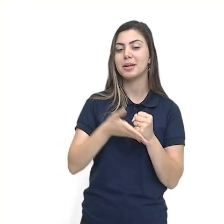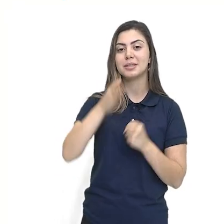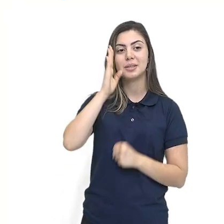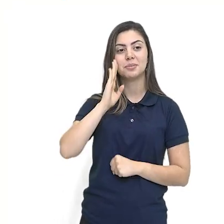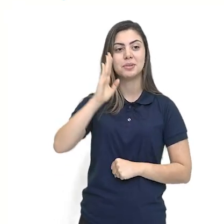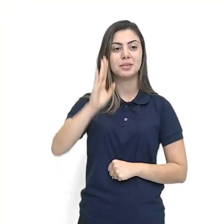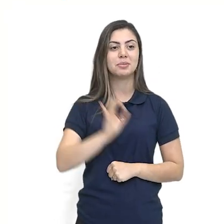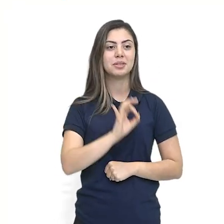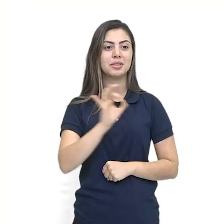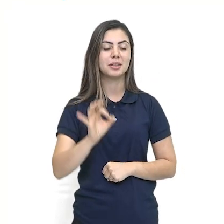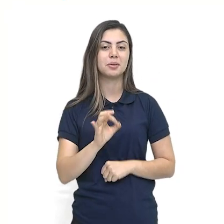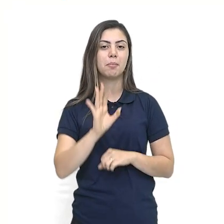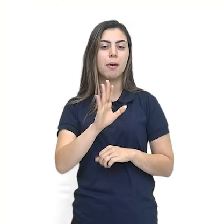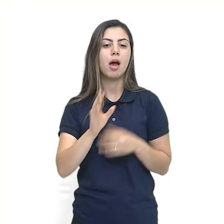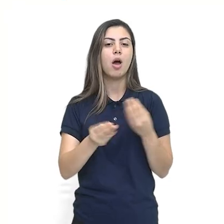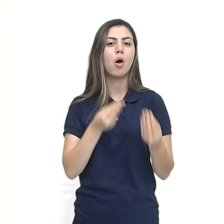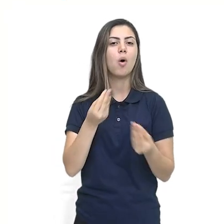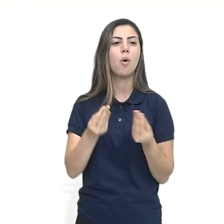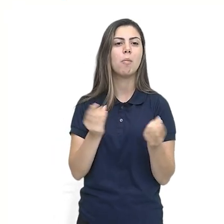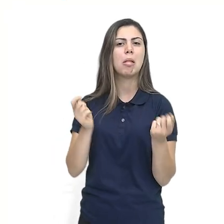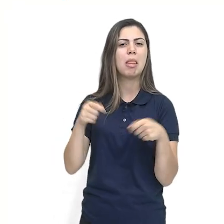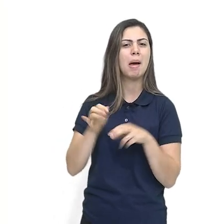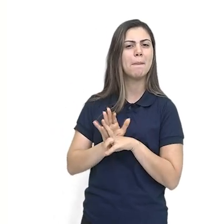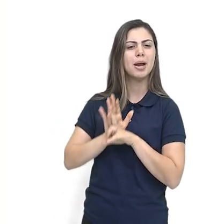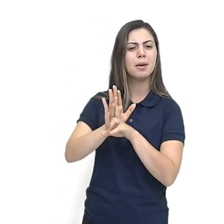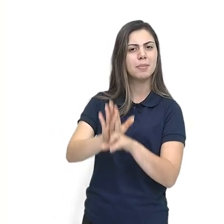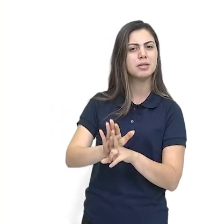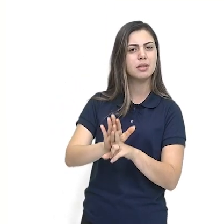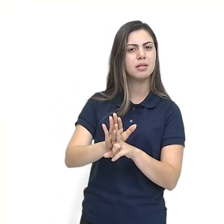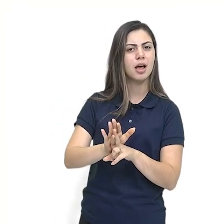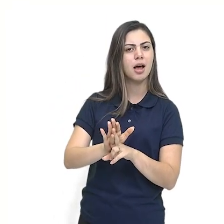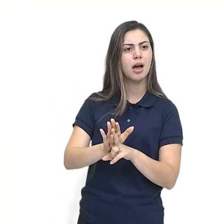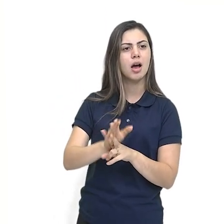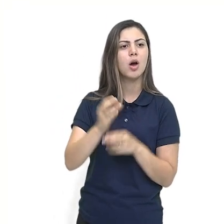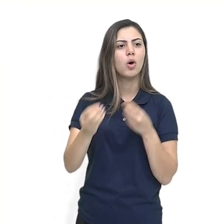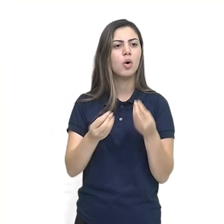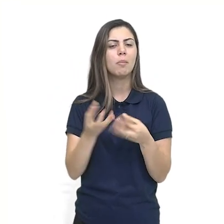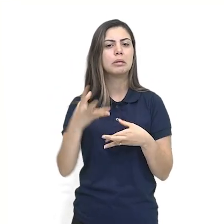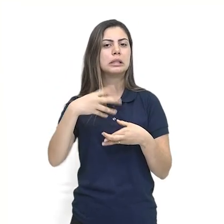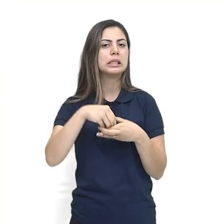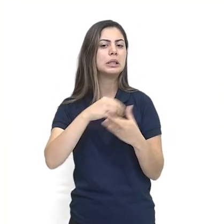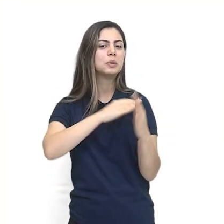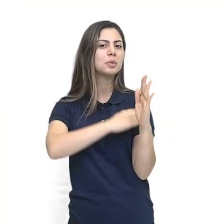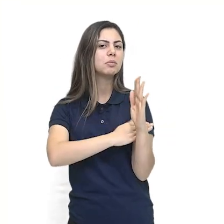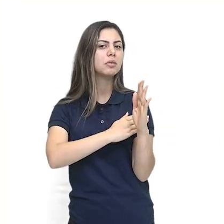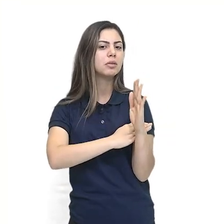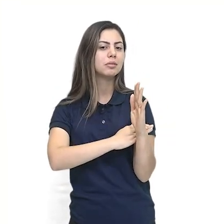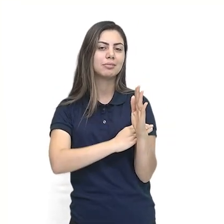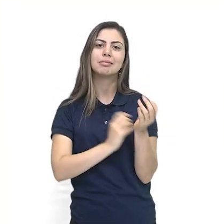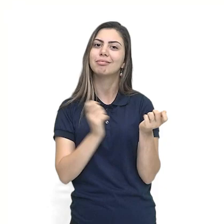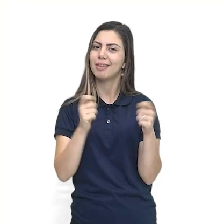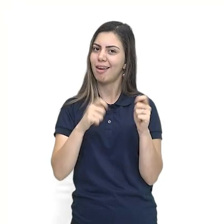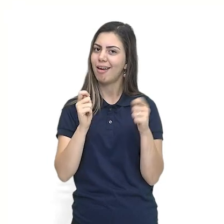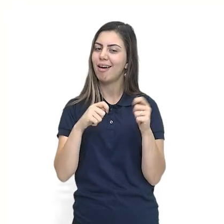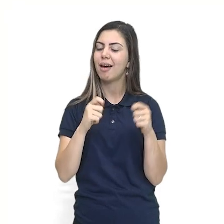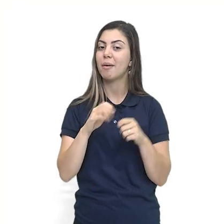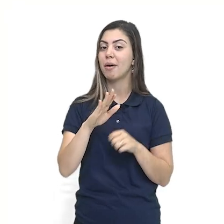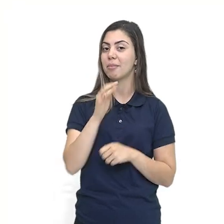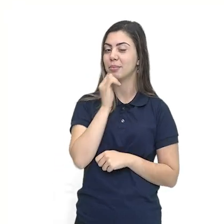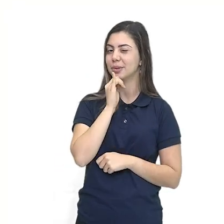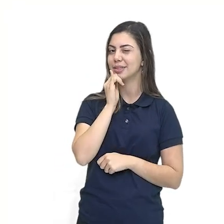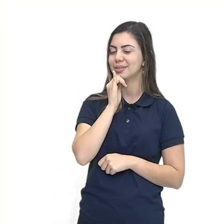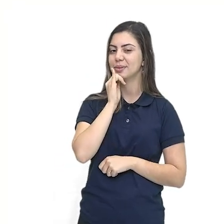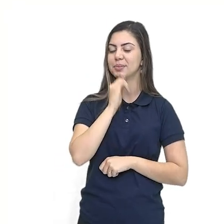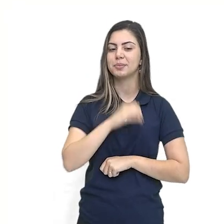Como é que eu represento essas ideias? Essas ideias, elas são representadas, como, por exemplo,